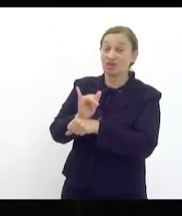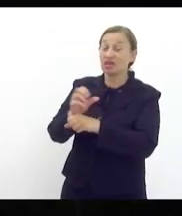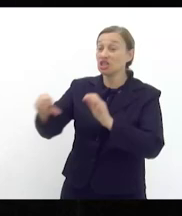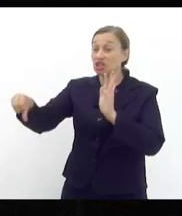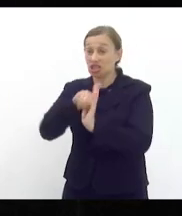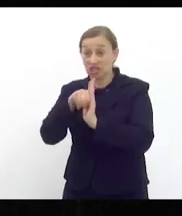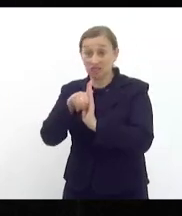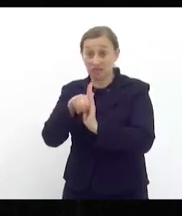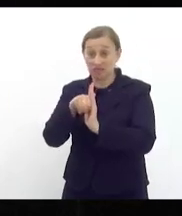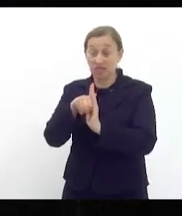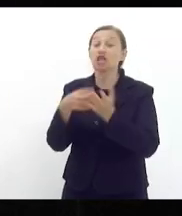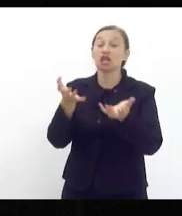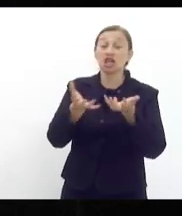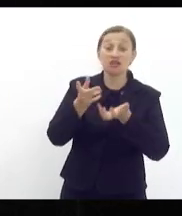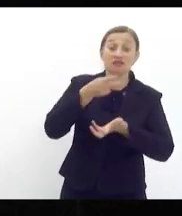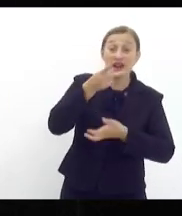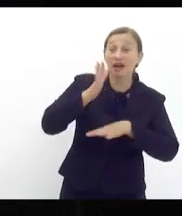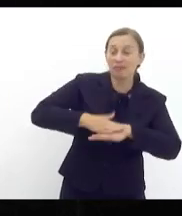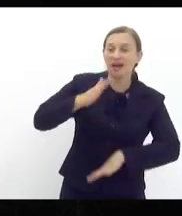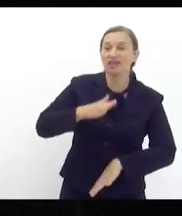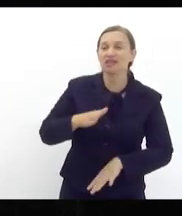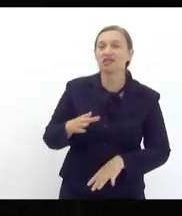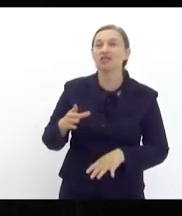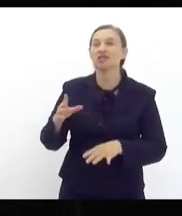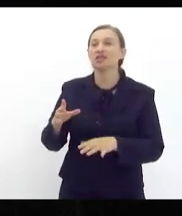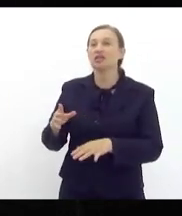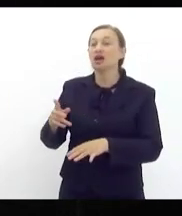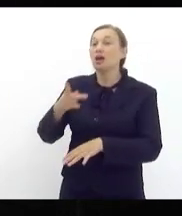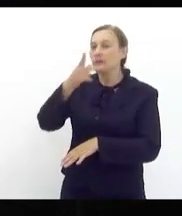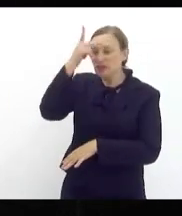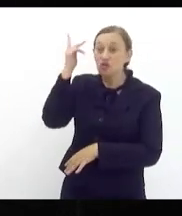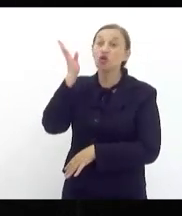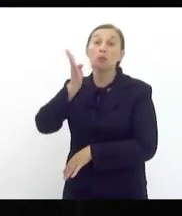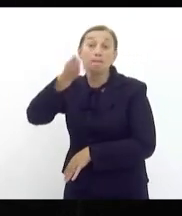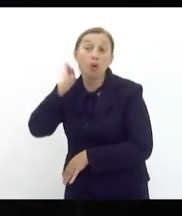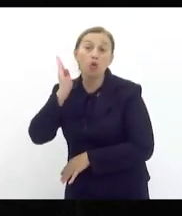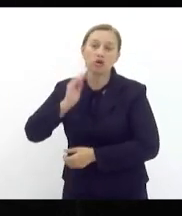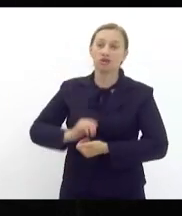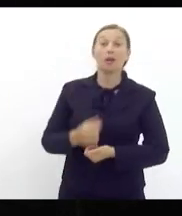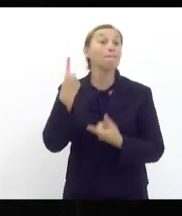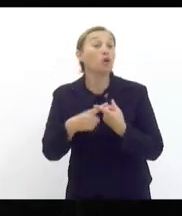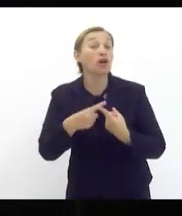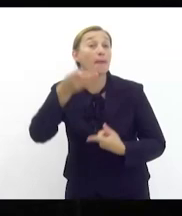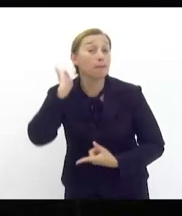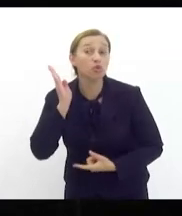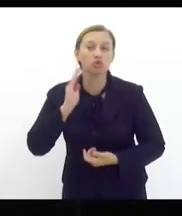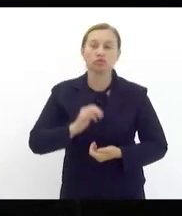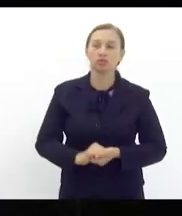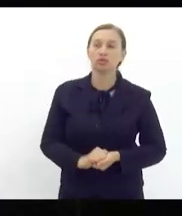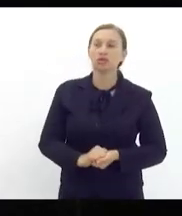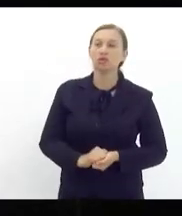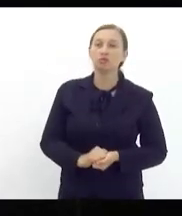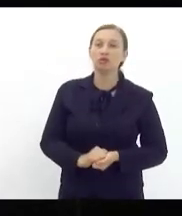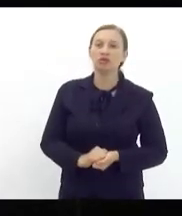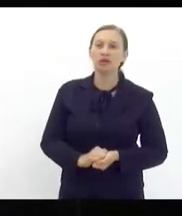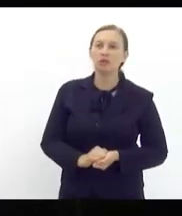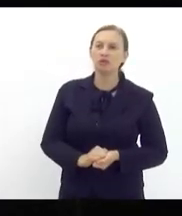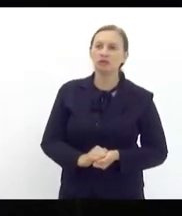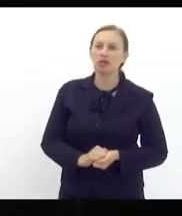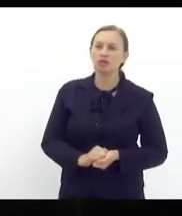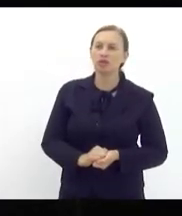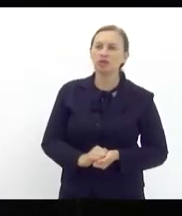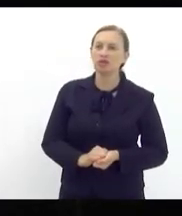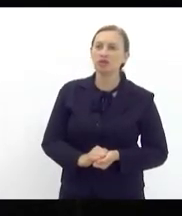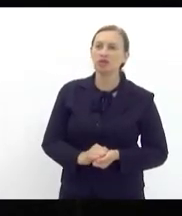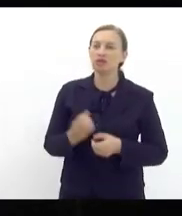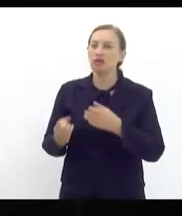e quero dizer mais são golpistas e são burros por que que são burros? porque produziram provas